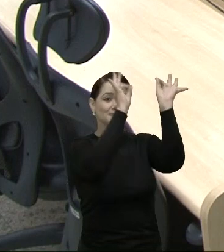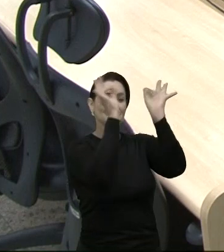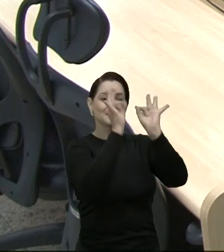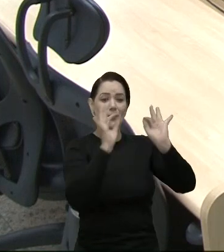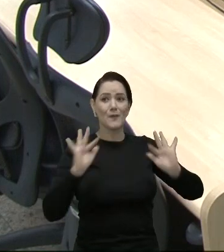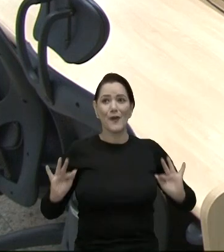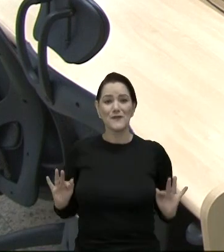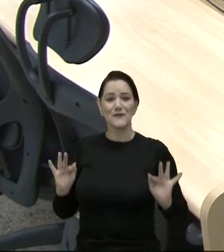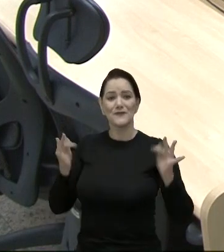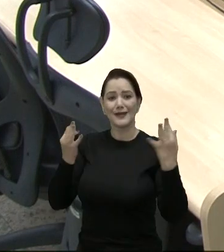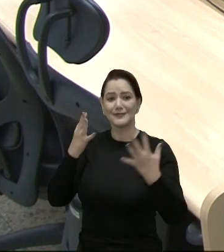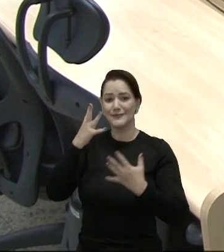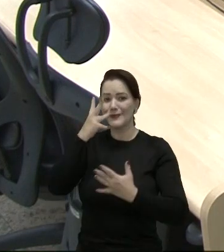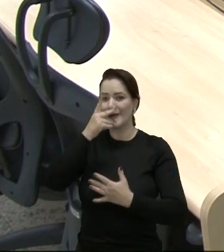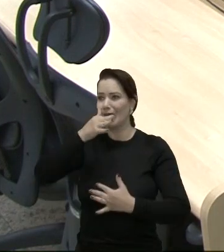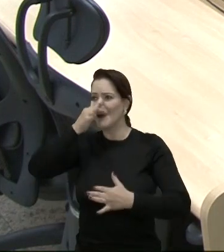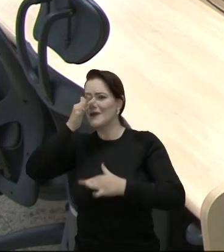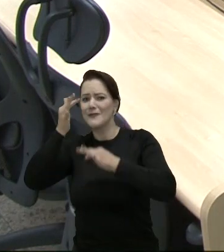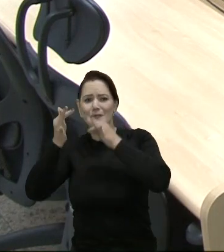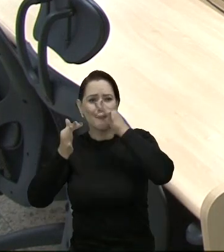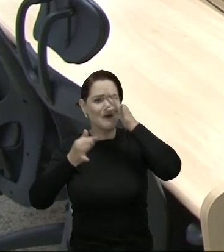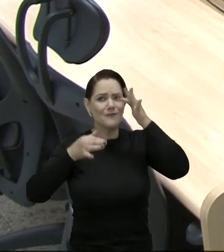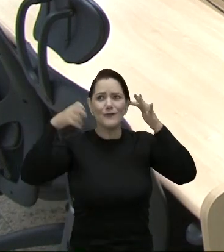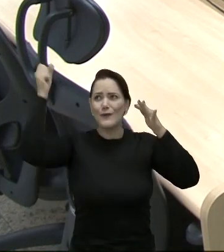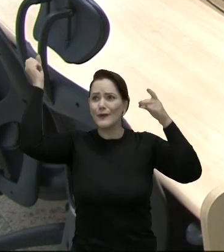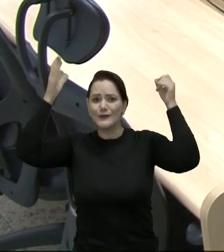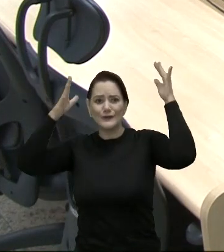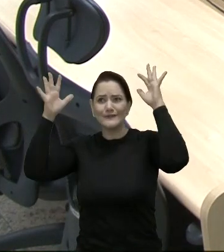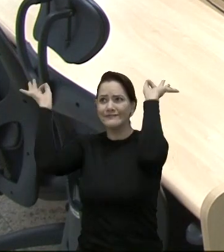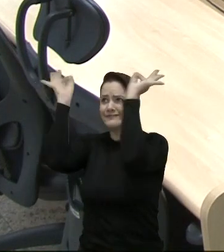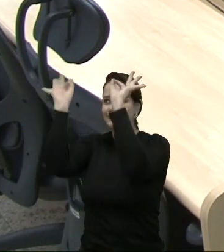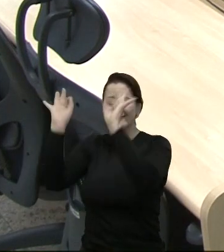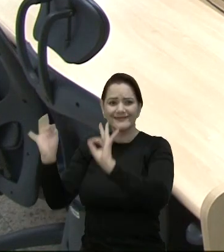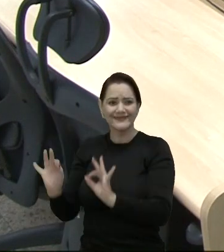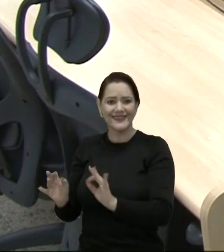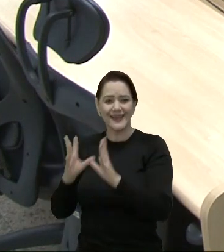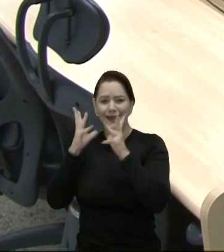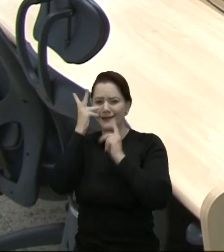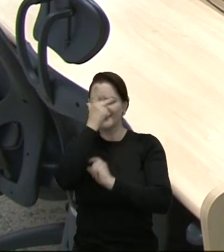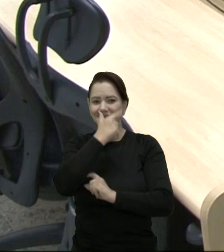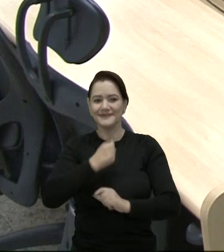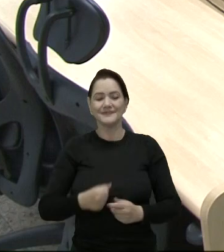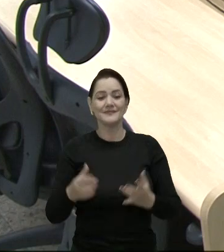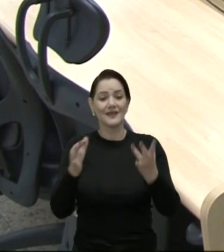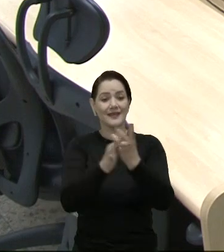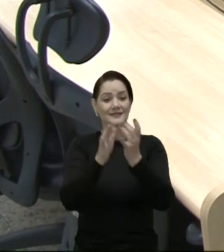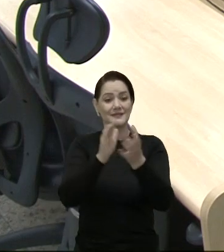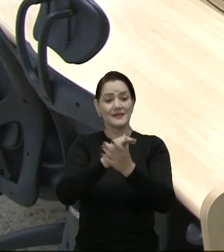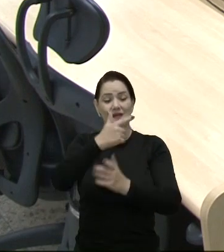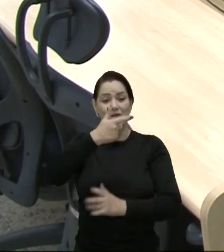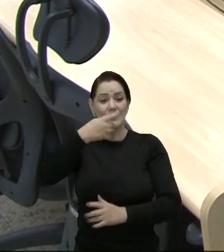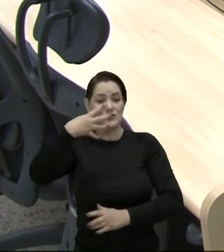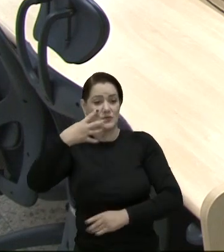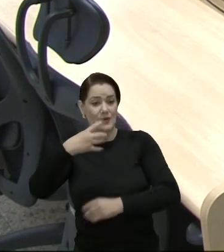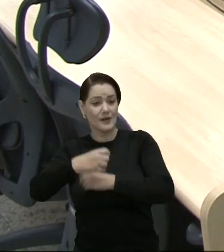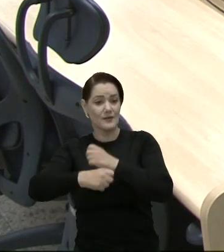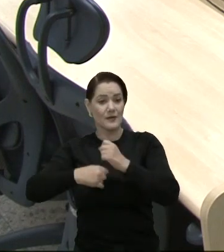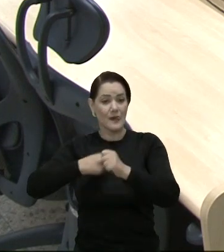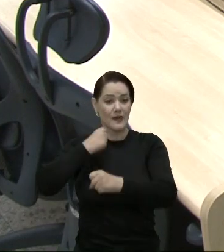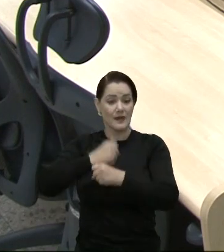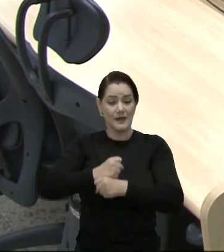sem o seu trabalho fica minguada, não se ganha o valor. É casada há 24 anos com Carlos, mãe